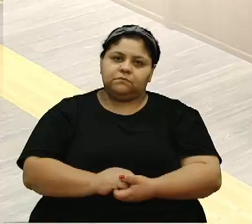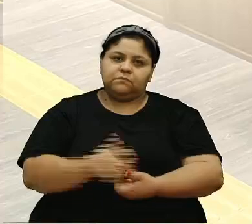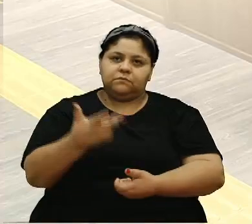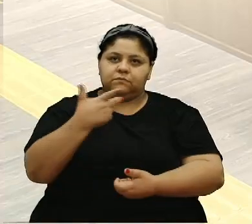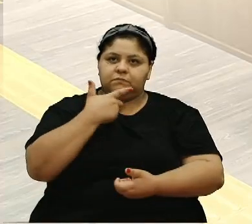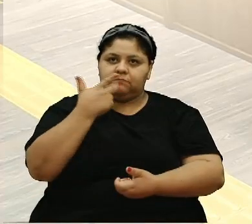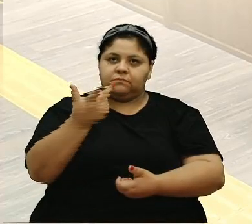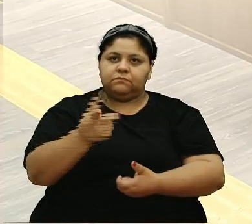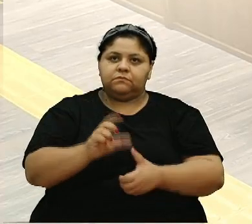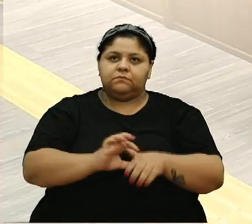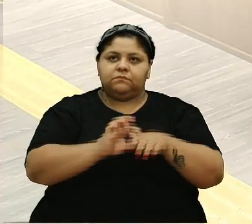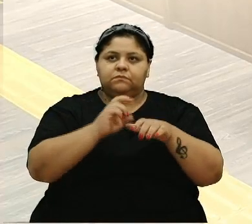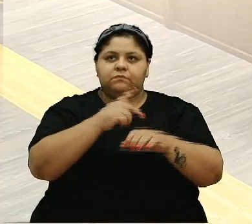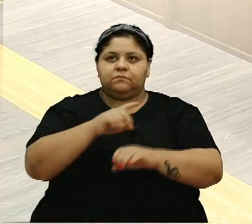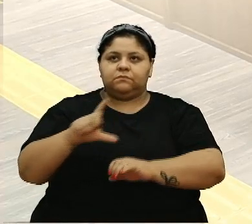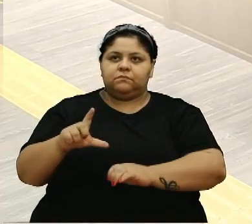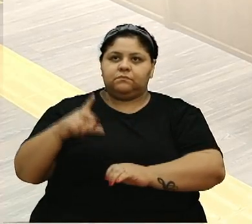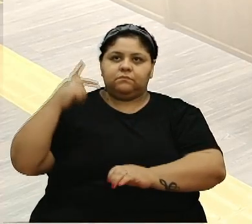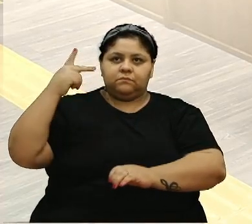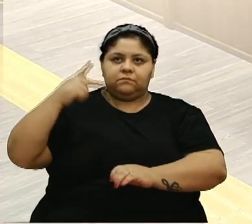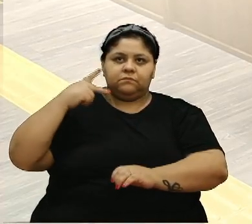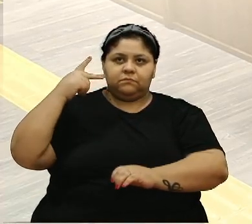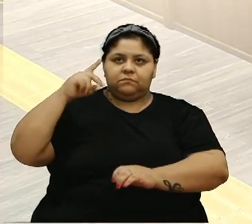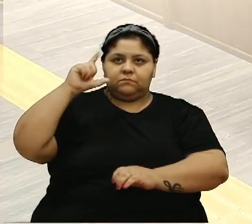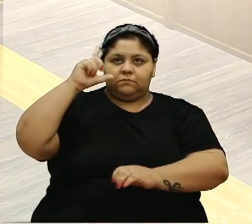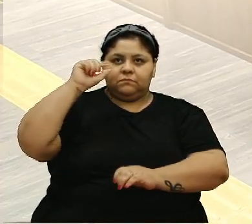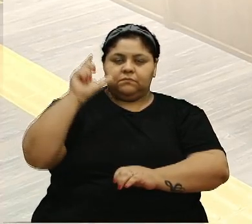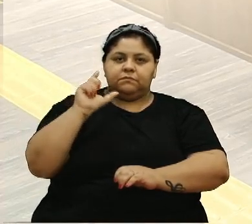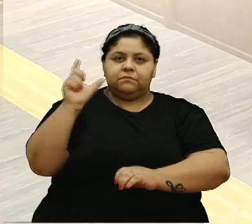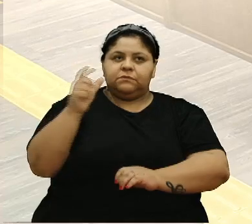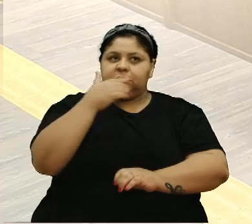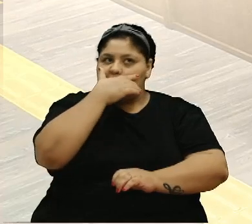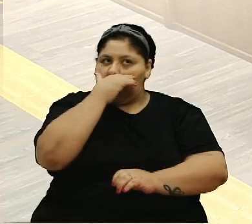De líder de bancada do PL, o vereador Scalco, com a palavra.